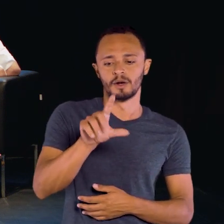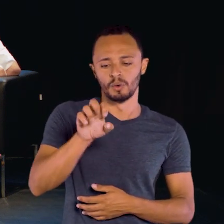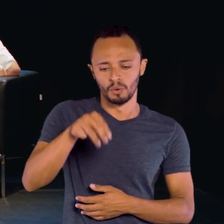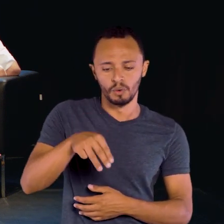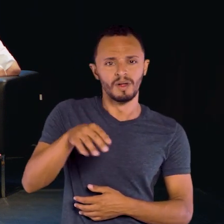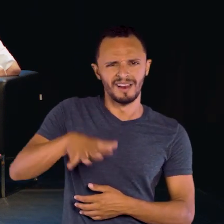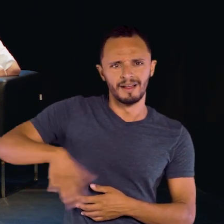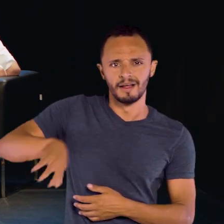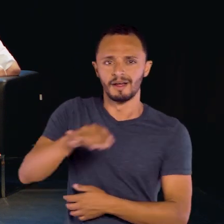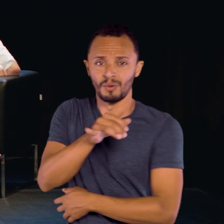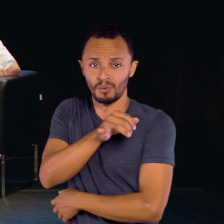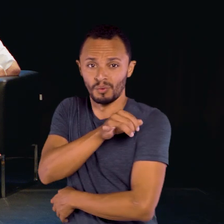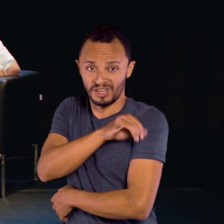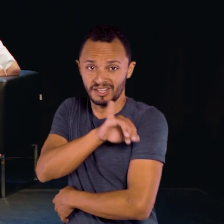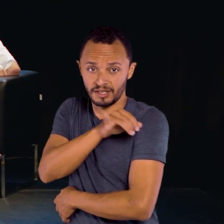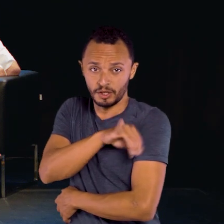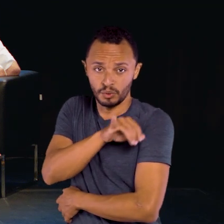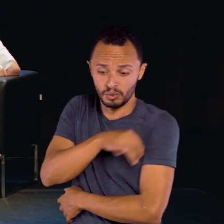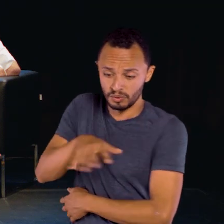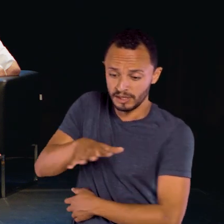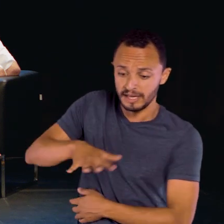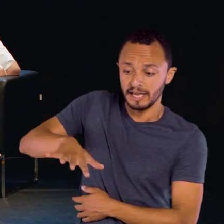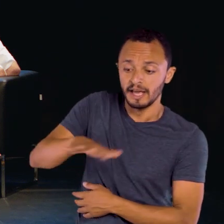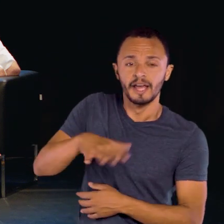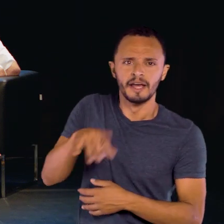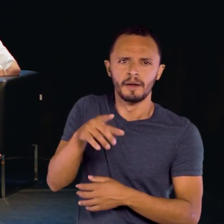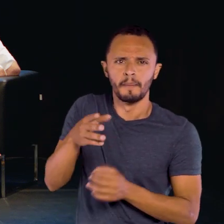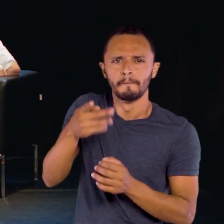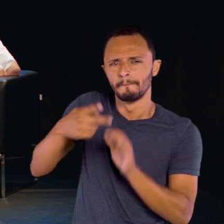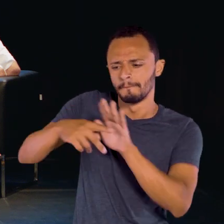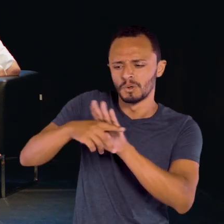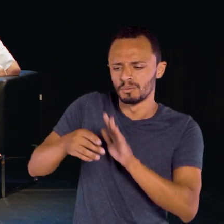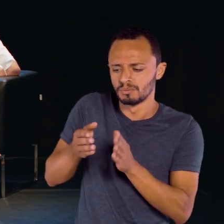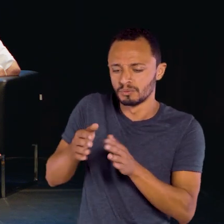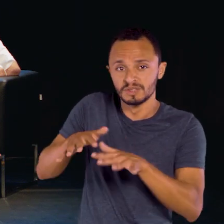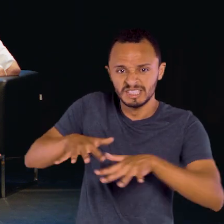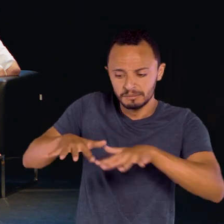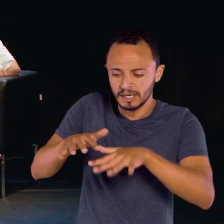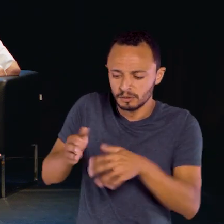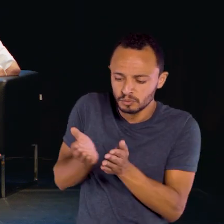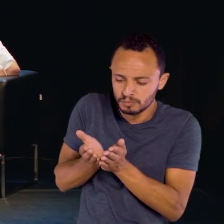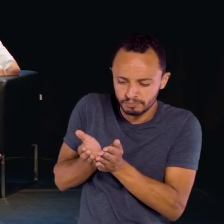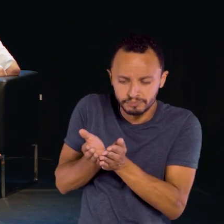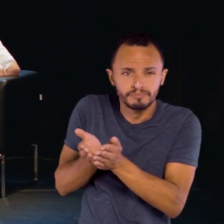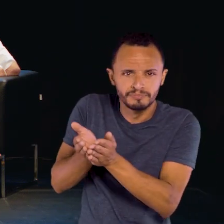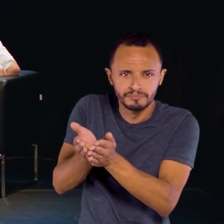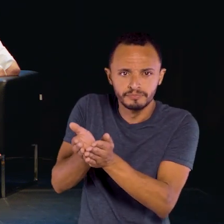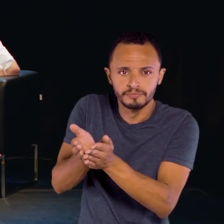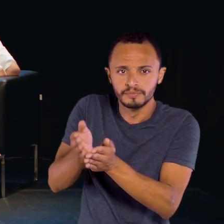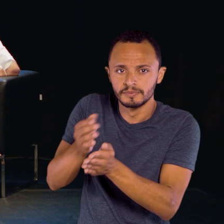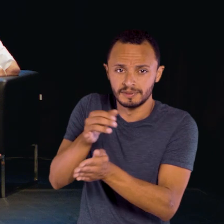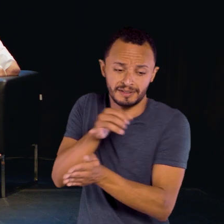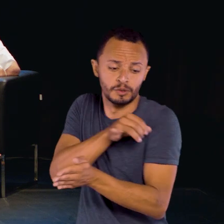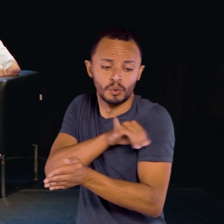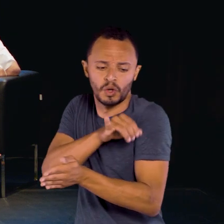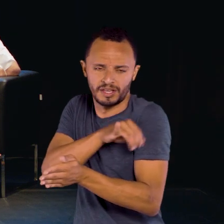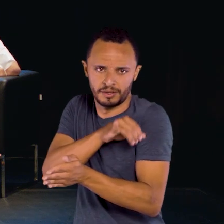Rio de Janeiro. Quem não conhece, é a zona portuária do Rio de Janeiro, por